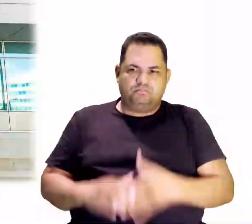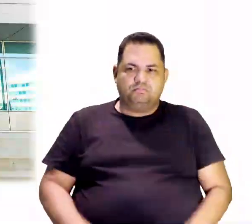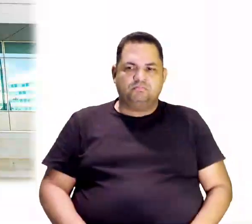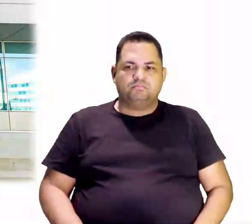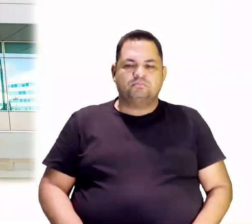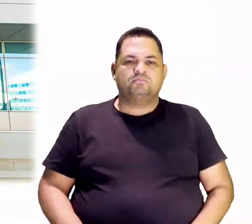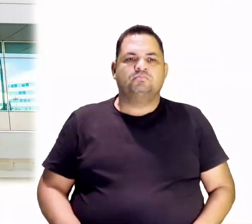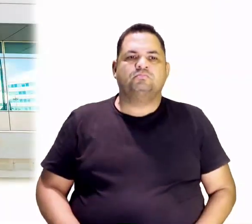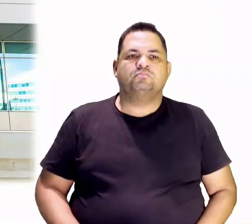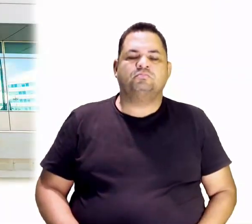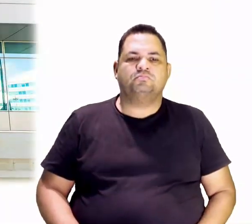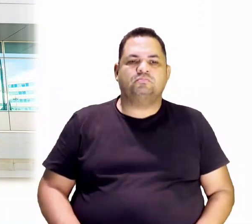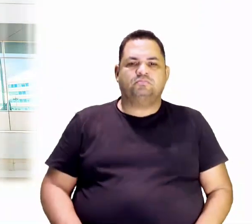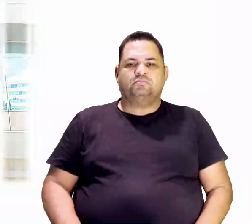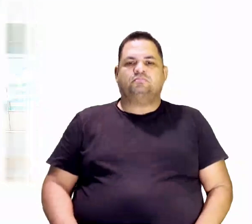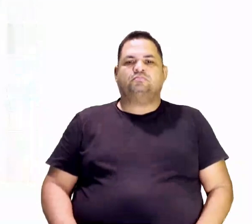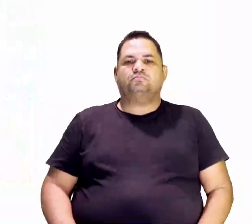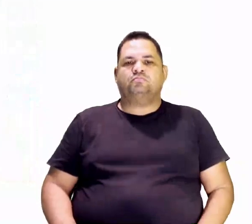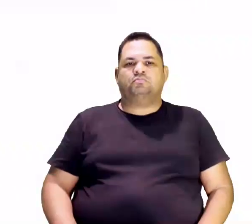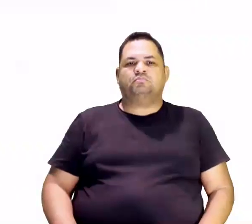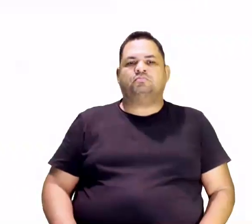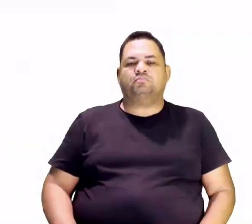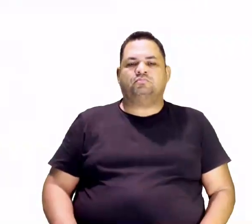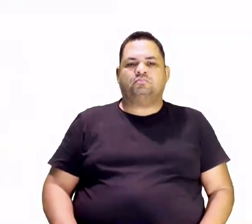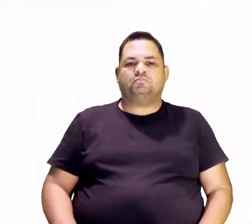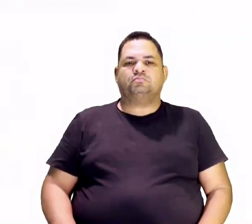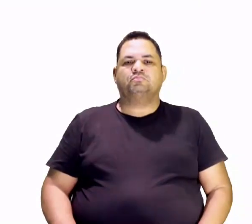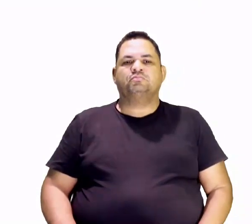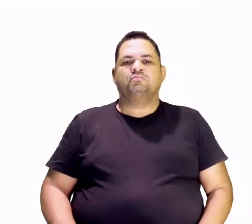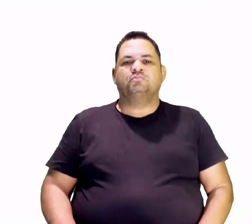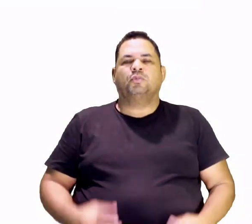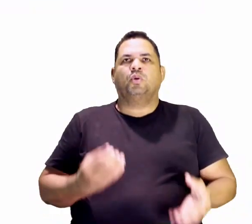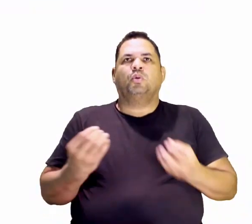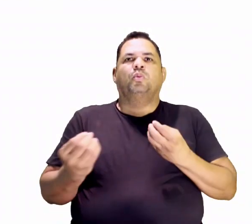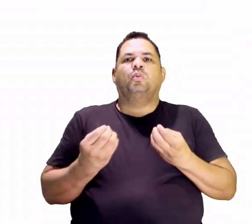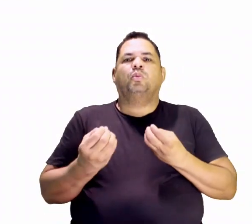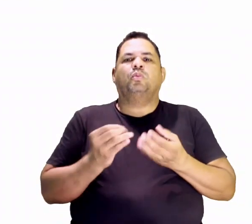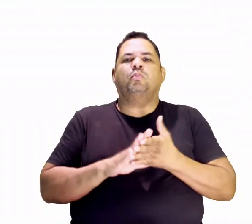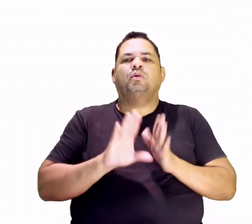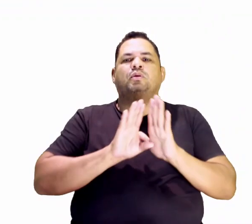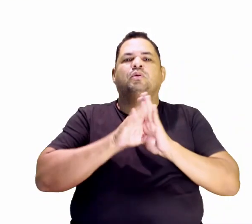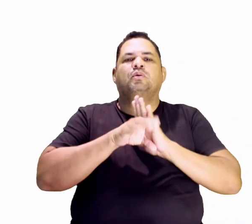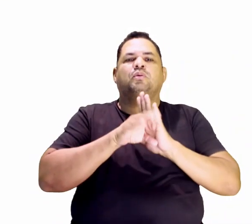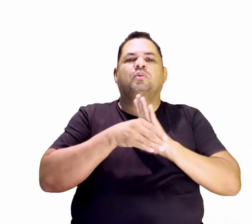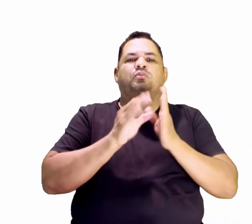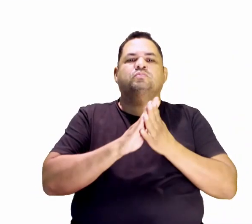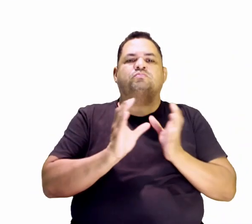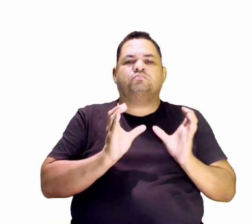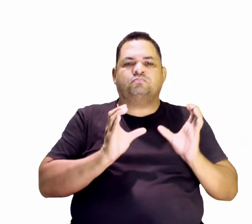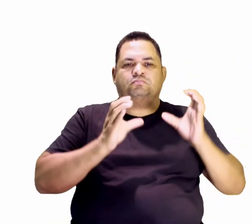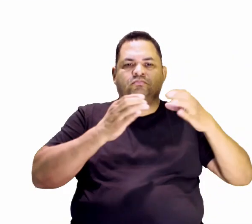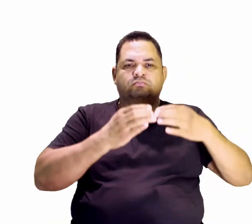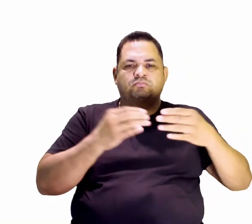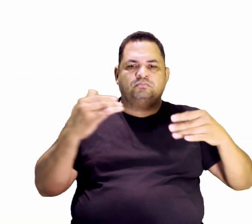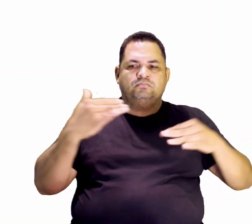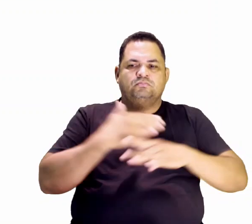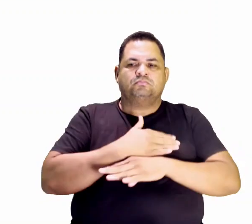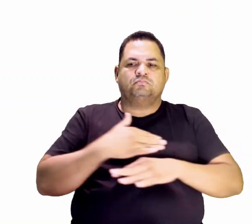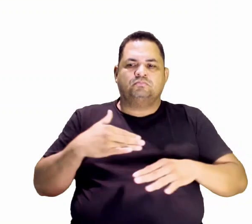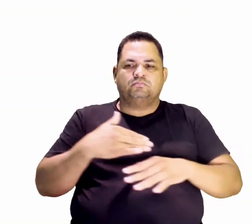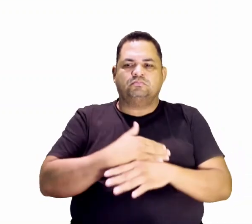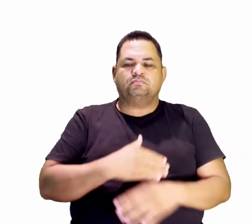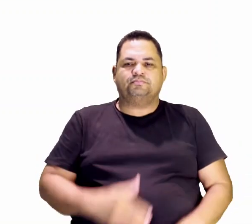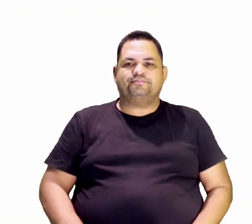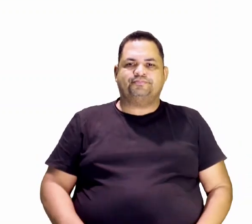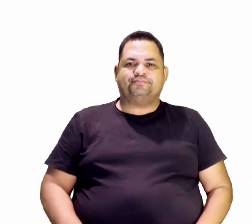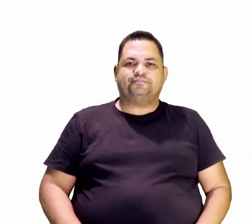aula. Olha só. E aí, como que a gente pode definir essas tribos urbanas? Então,